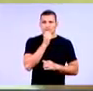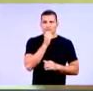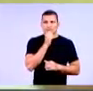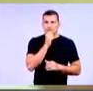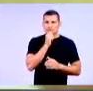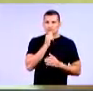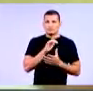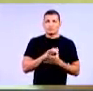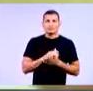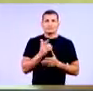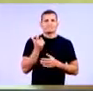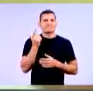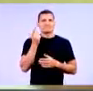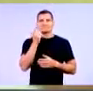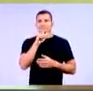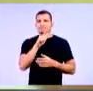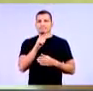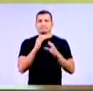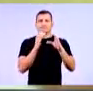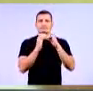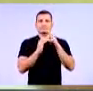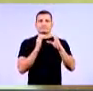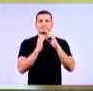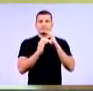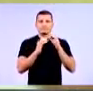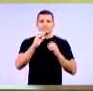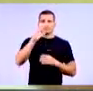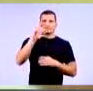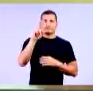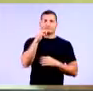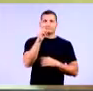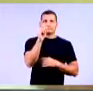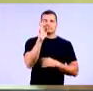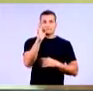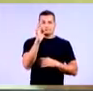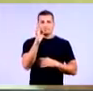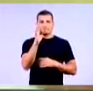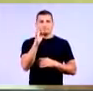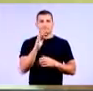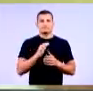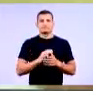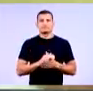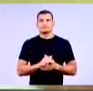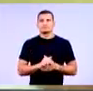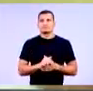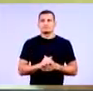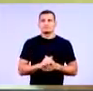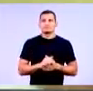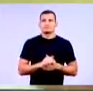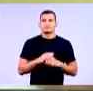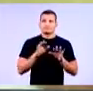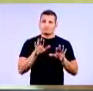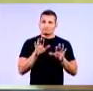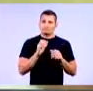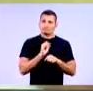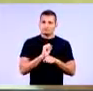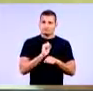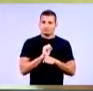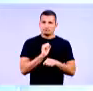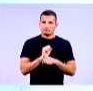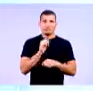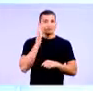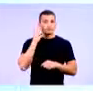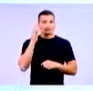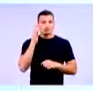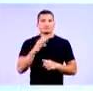está conseguindo se comunicar aqui via chat, mas logo, logo isso será resolvido.